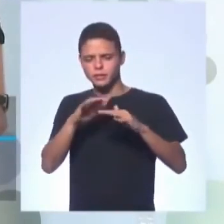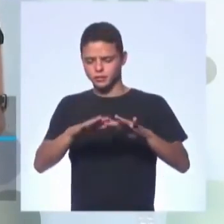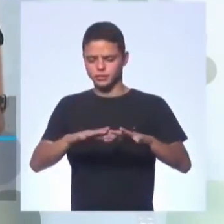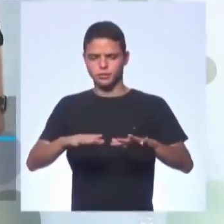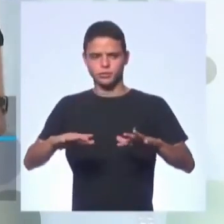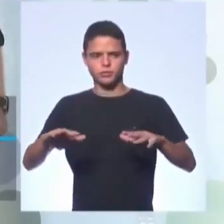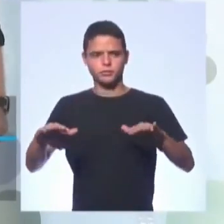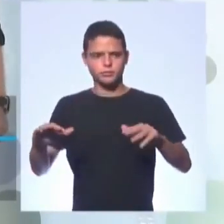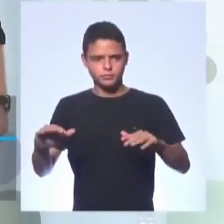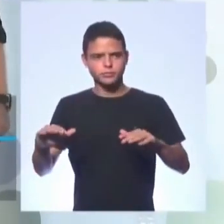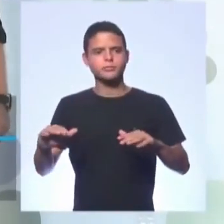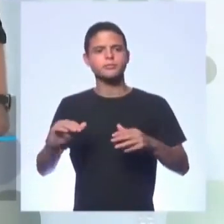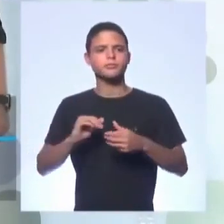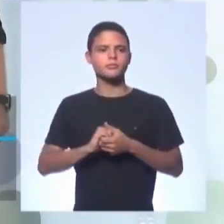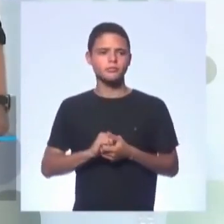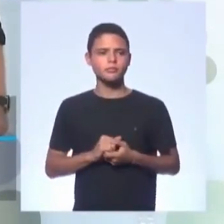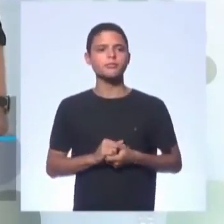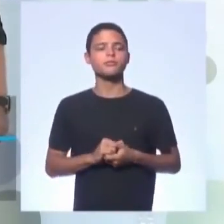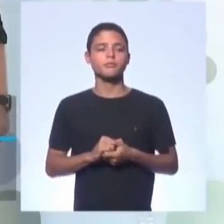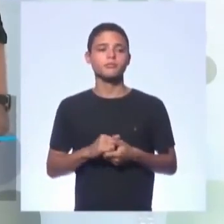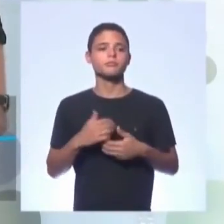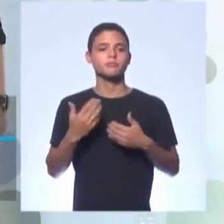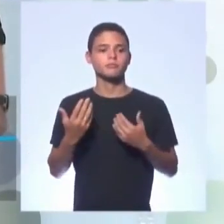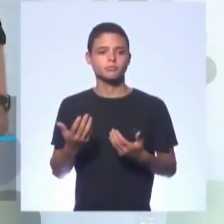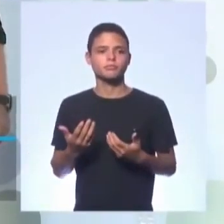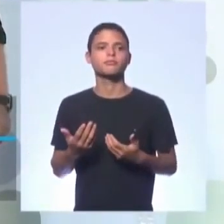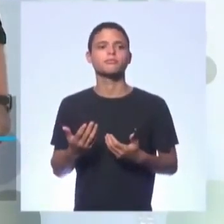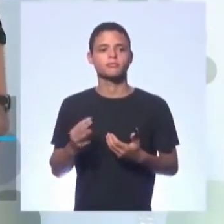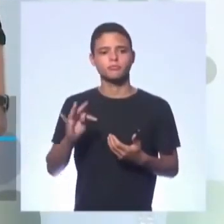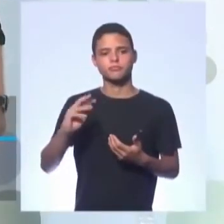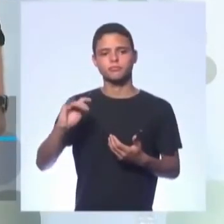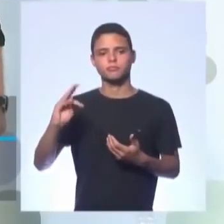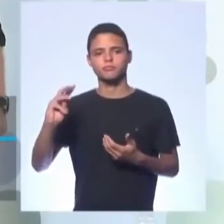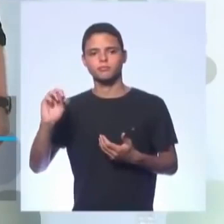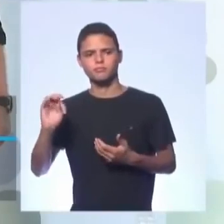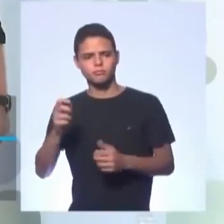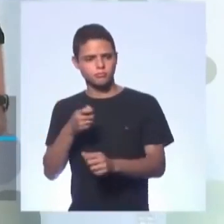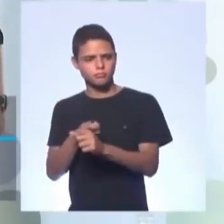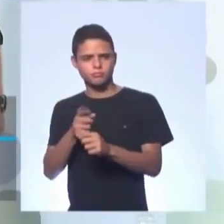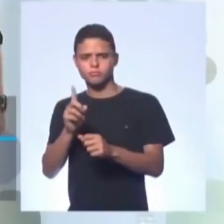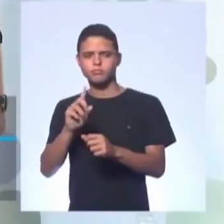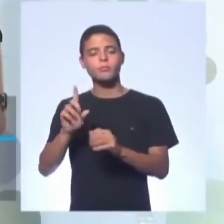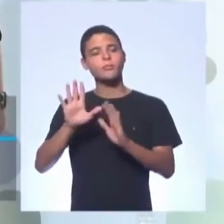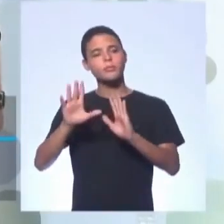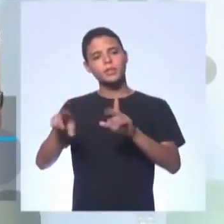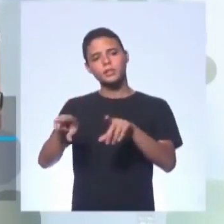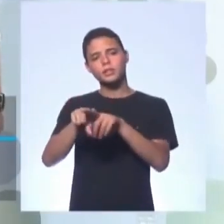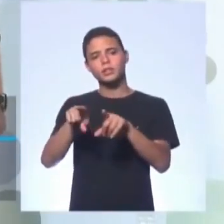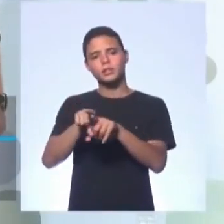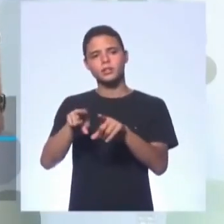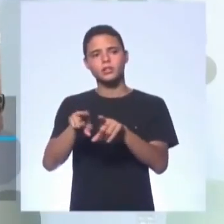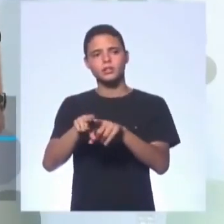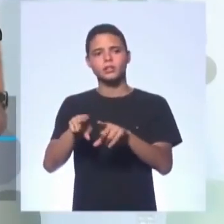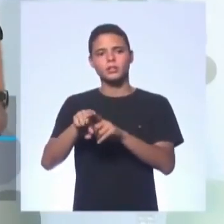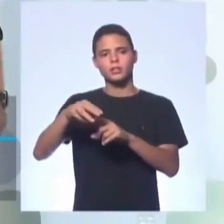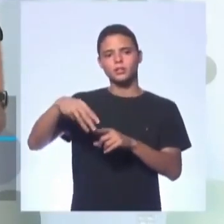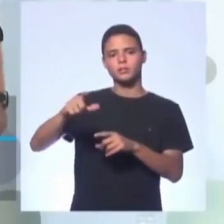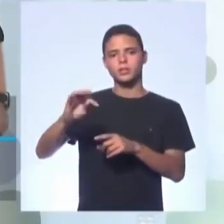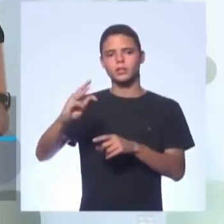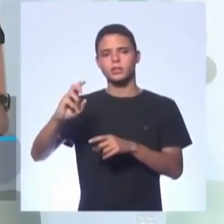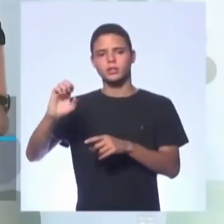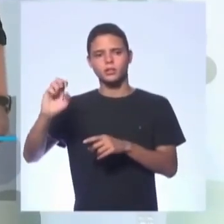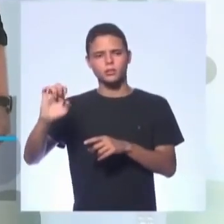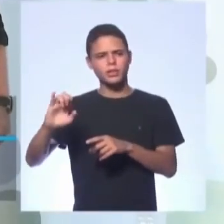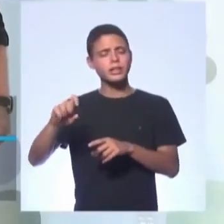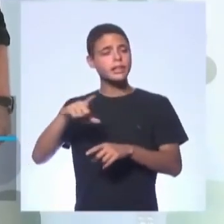aí da Marginal de Pinheiros ou do Rio Tietê, ou das duas marginais, mas também no Rio da Tamanduateí, que